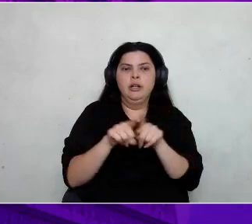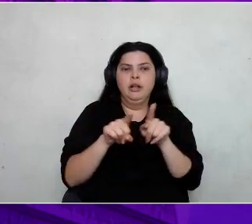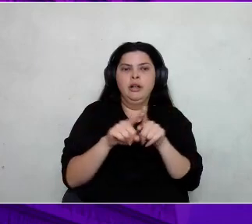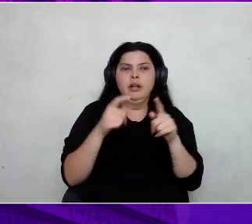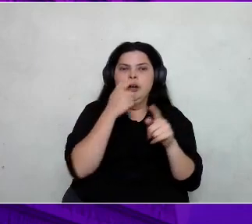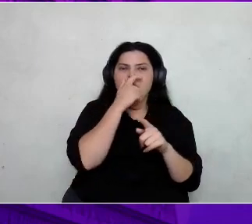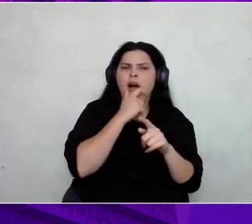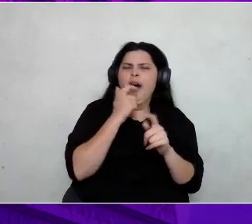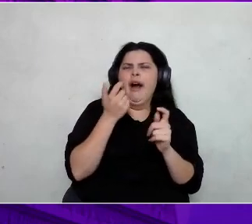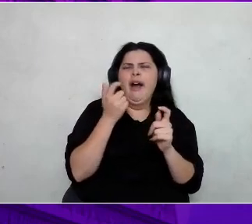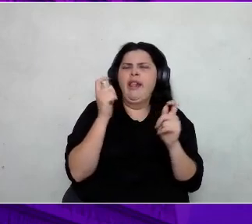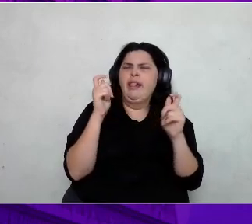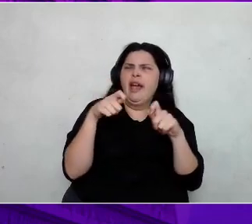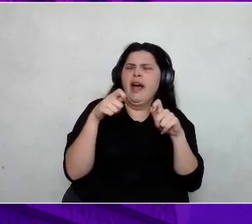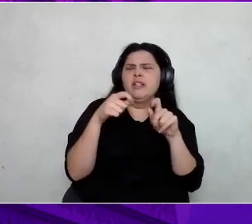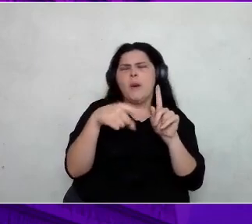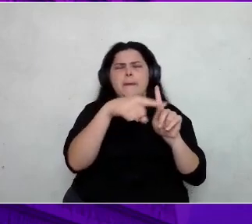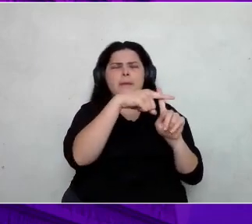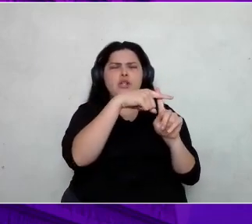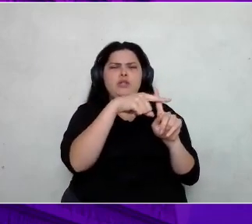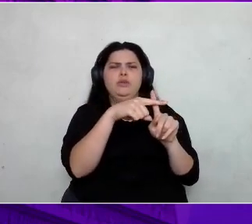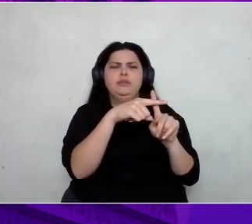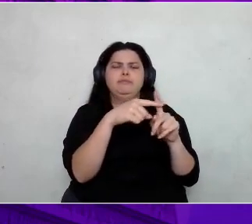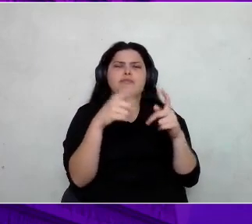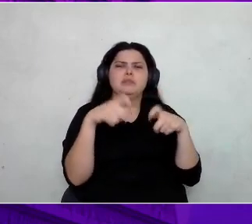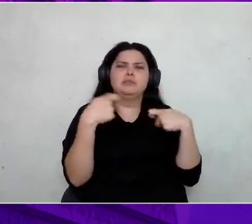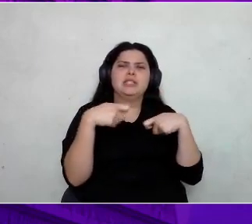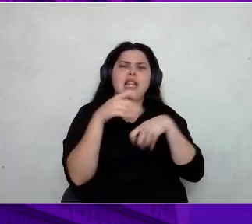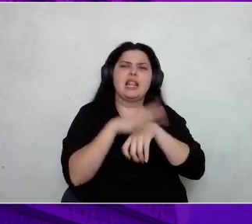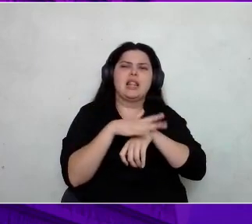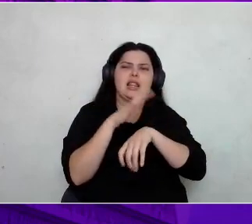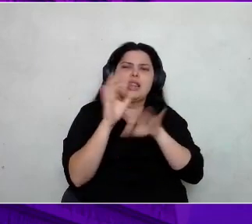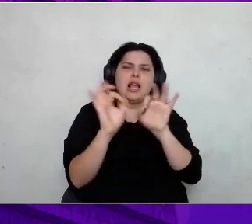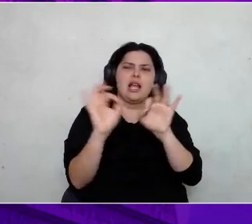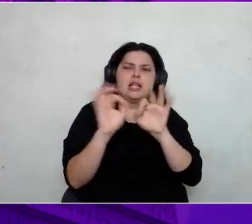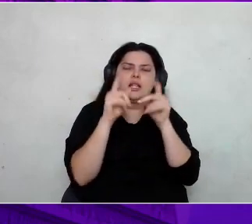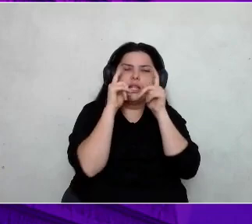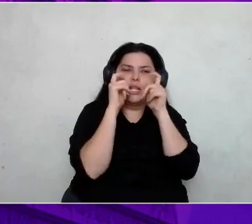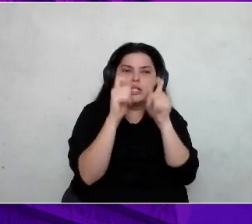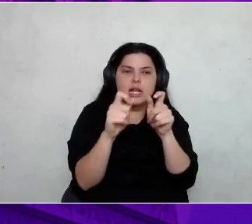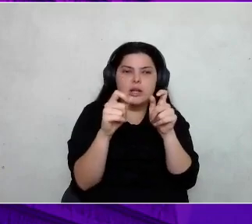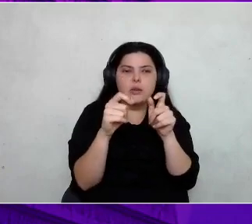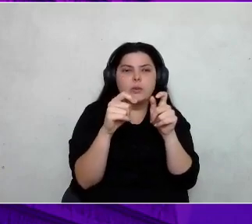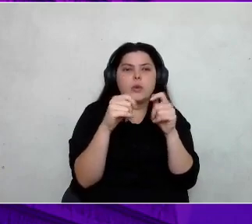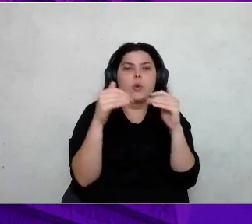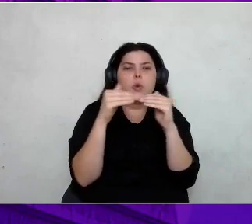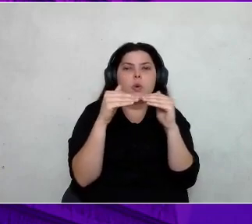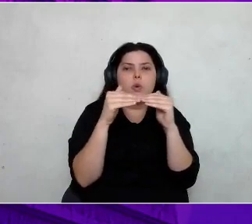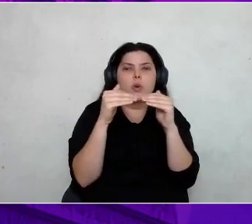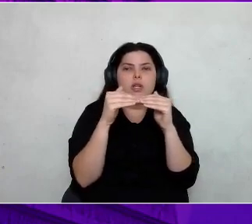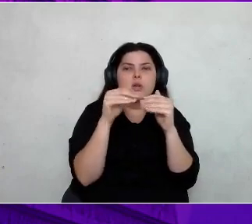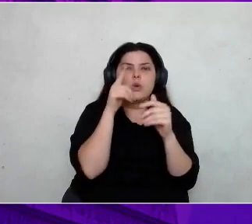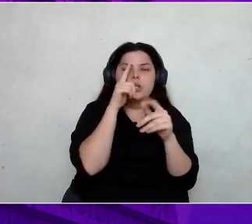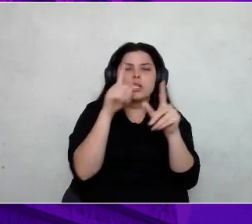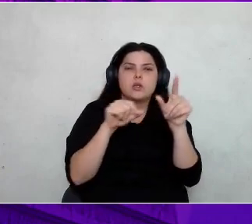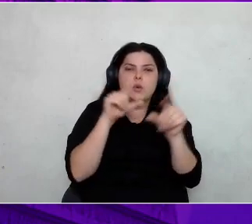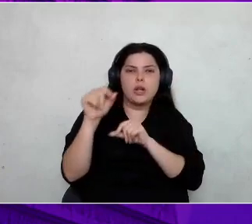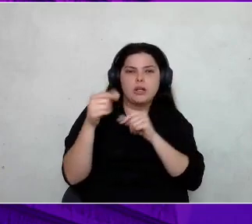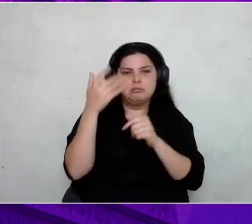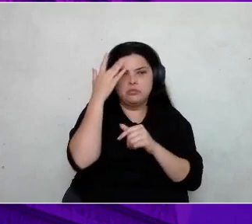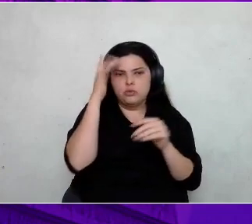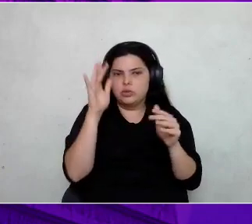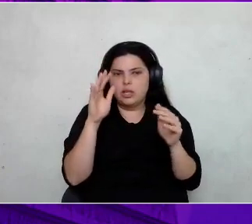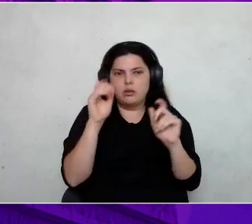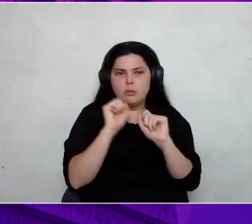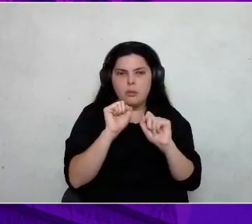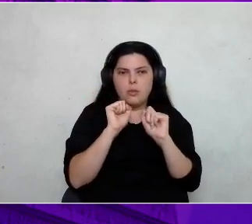só o positivo, não precisa mais nada, vocês só estão interessados na concordância para escolher, sei lá, o que pode ser a questão, né? O